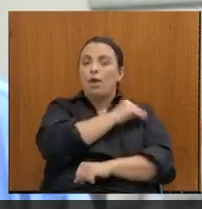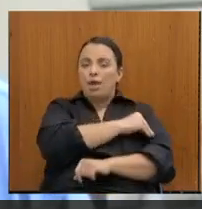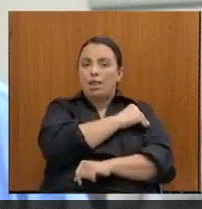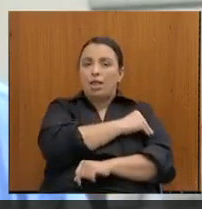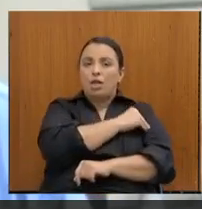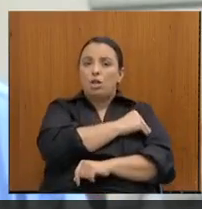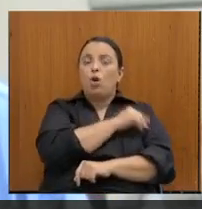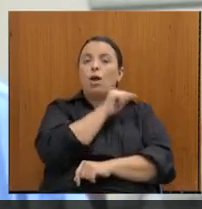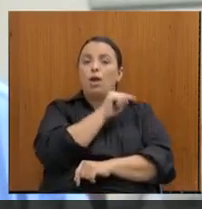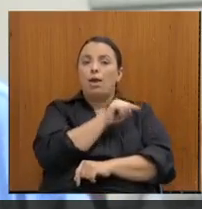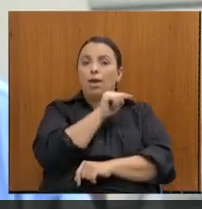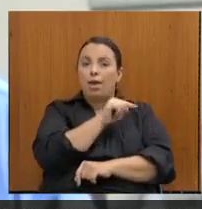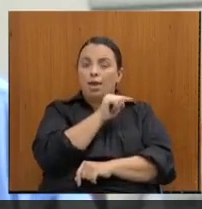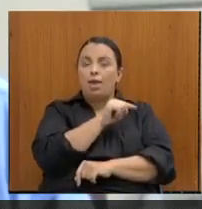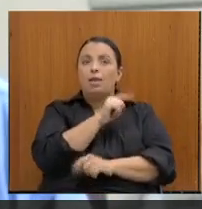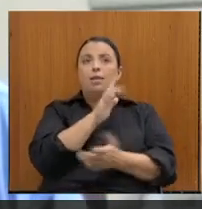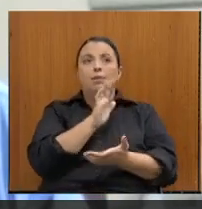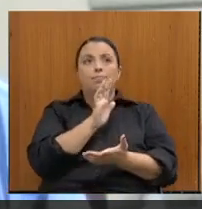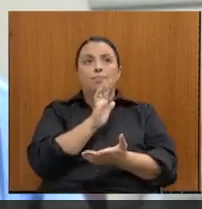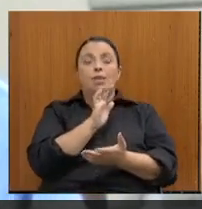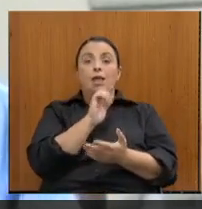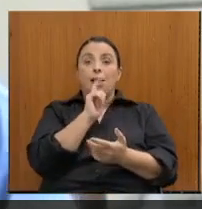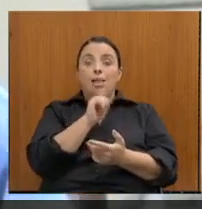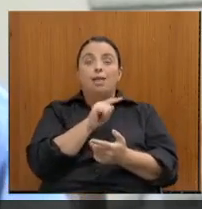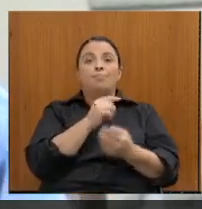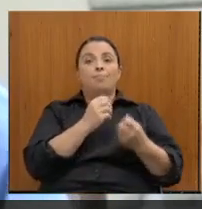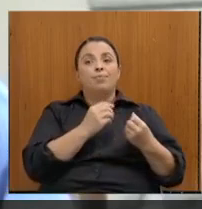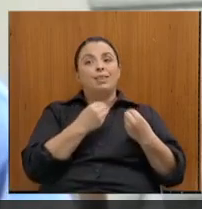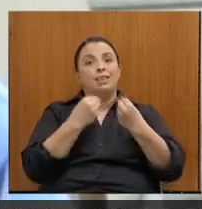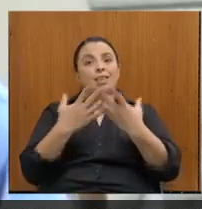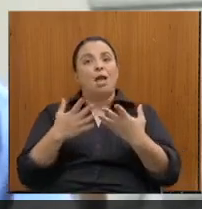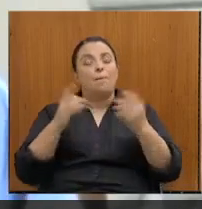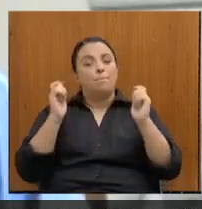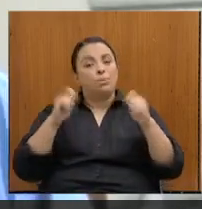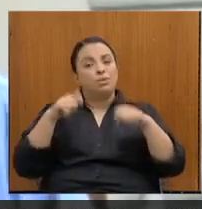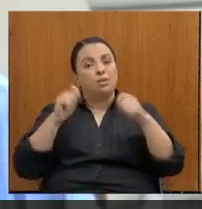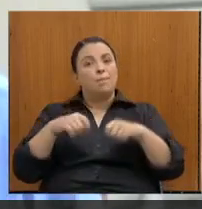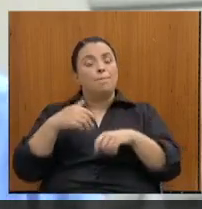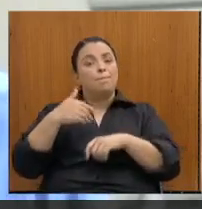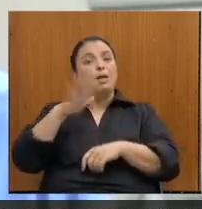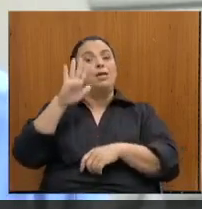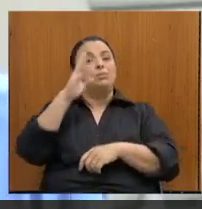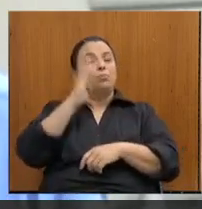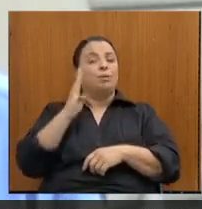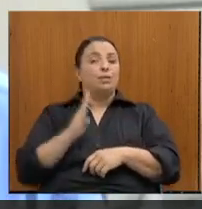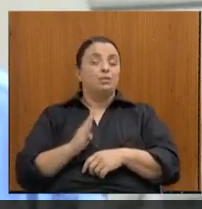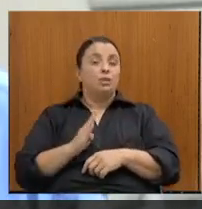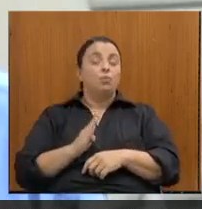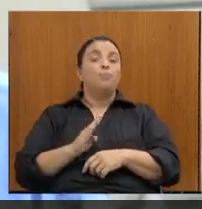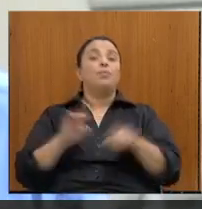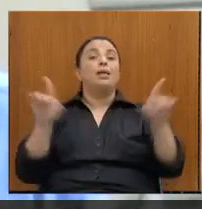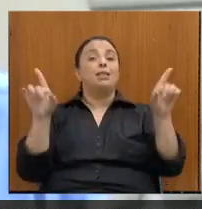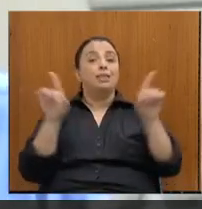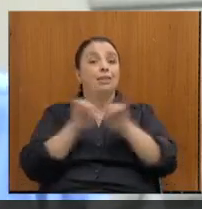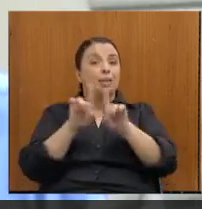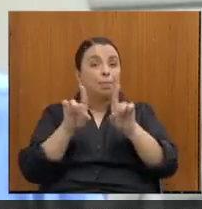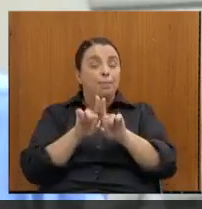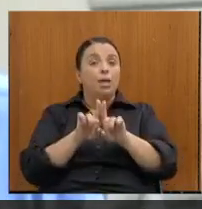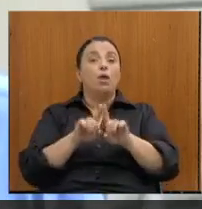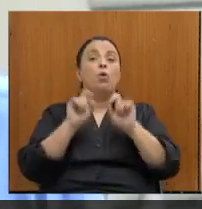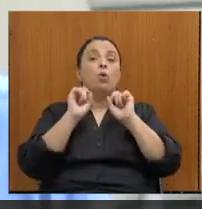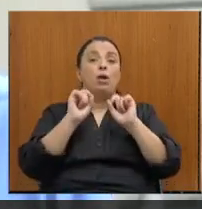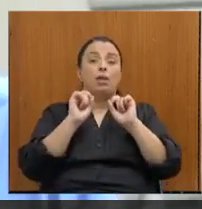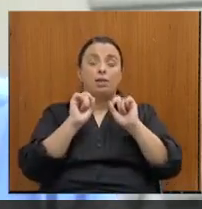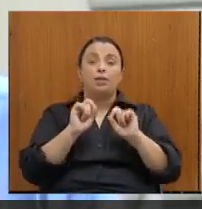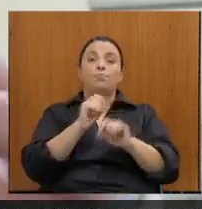ele não serve não só como uma potencialidade ainda maior com o Brasil mas sem dúvida ela serve